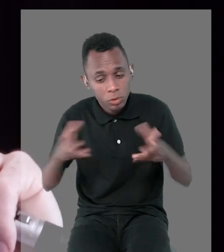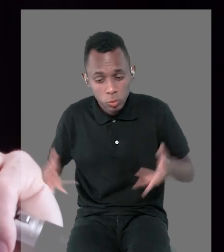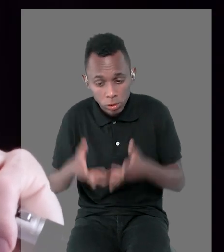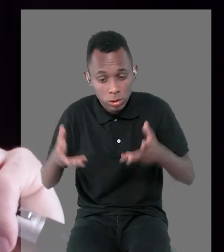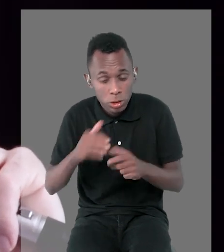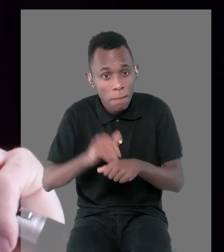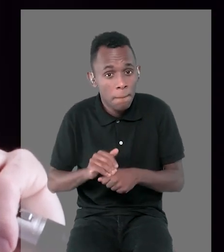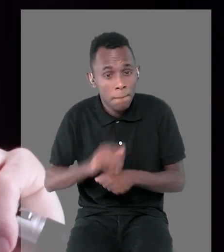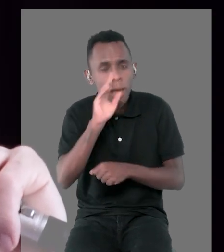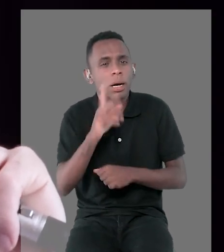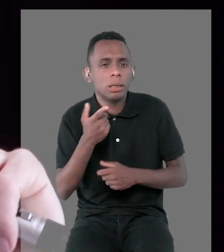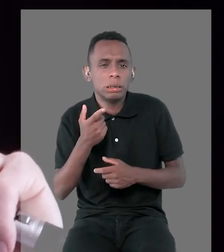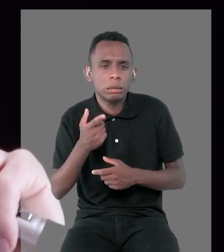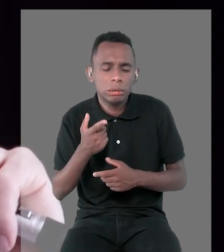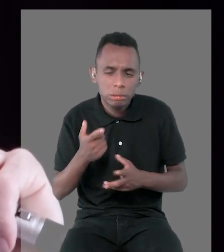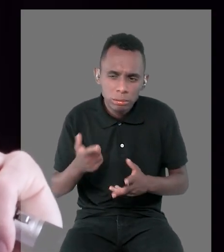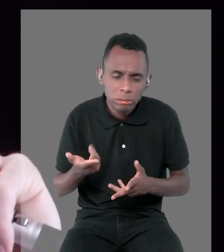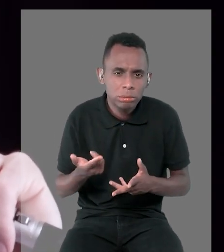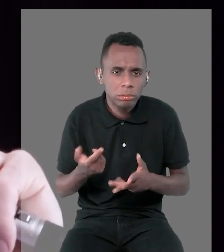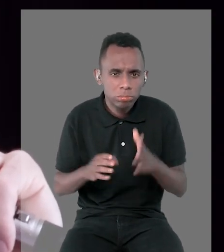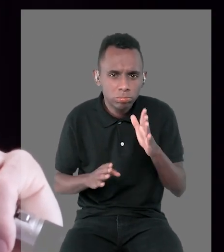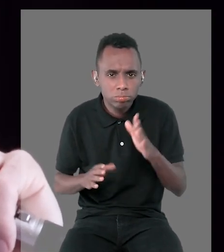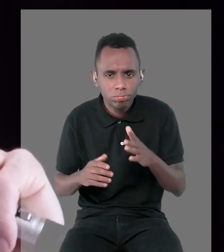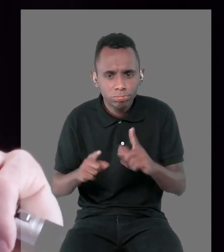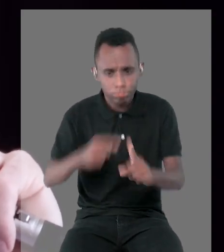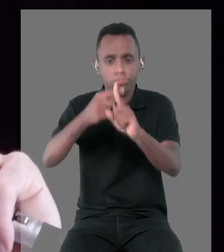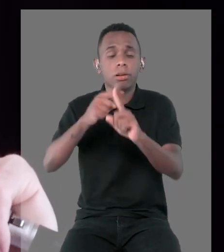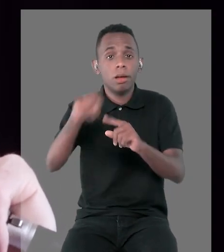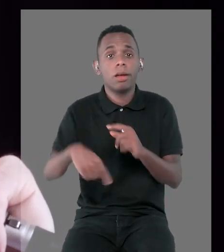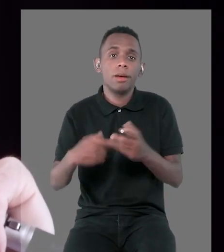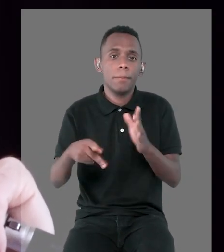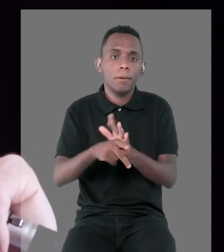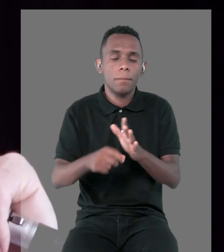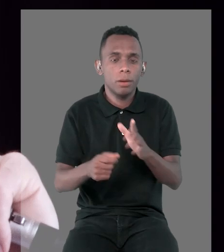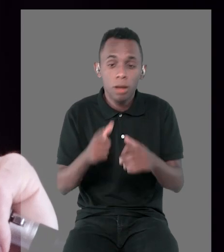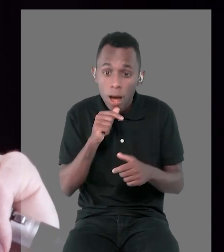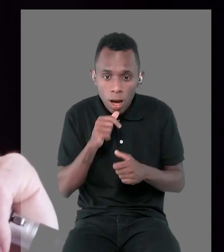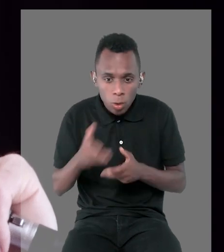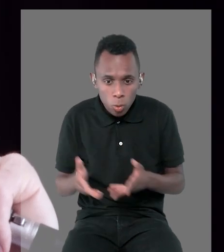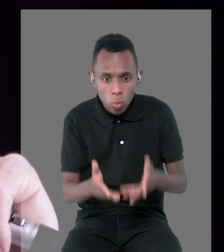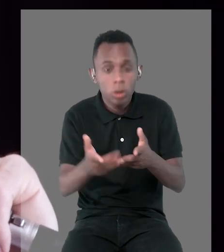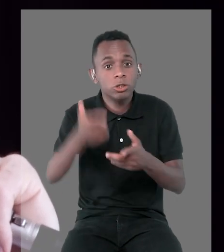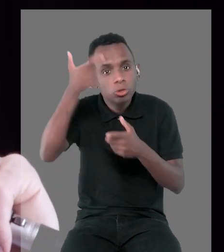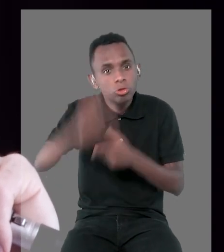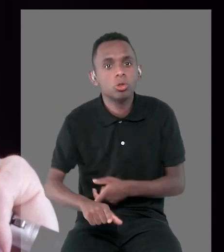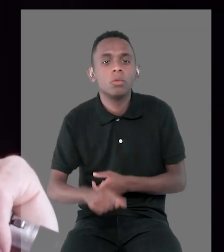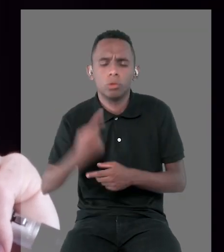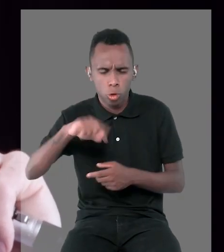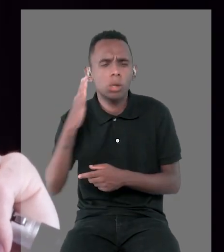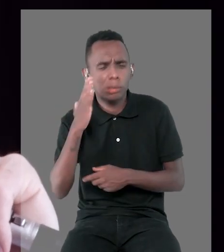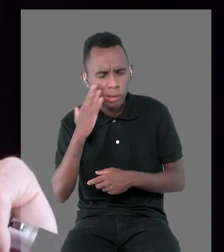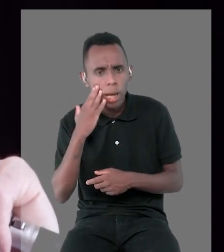que mais tinha surtido efeito era o fato de restaurar nascente. A gente sabe restaurar nascente, a gente